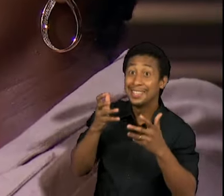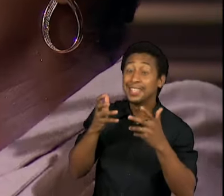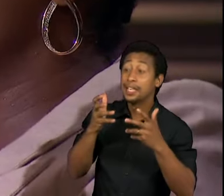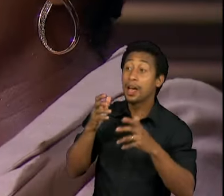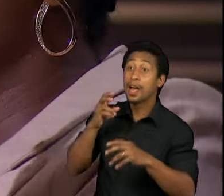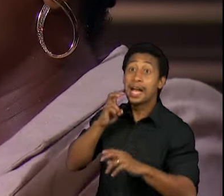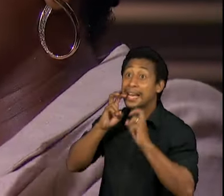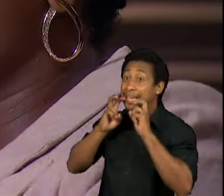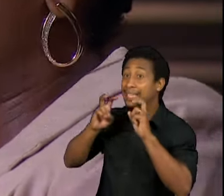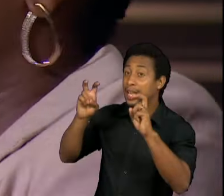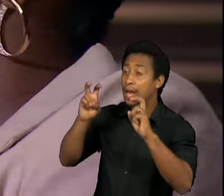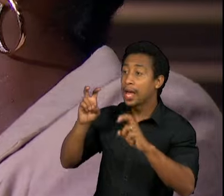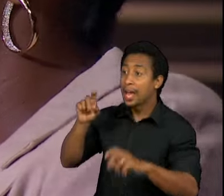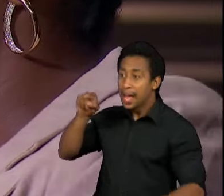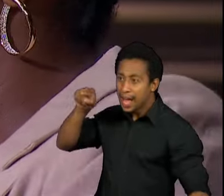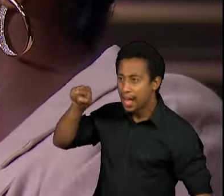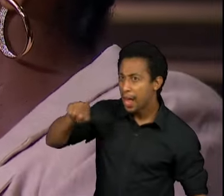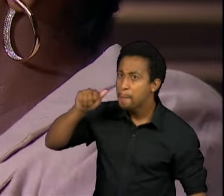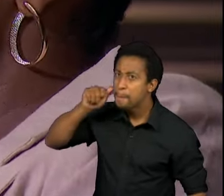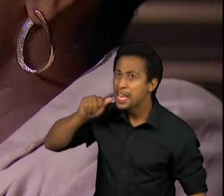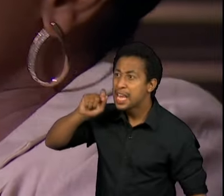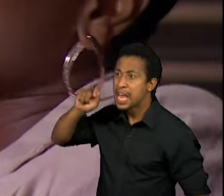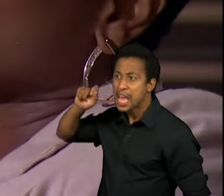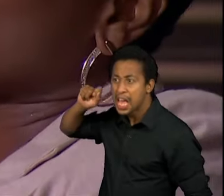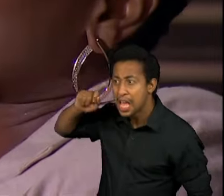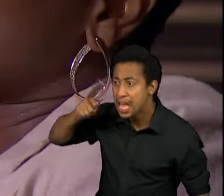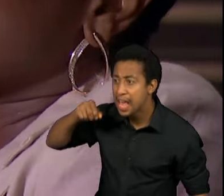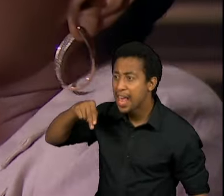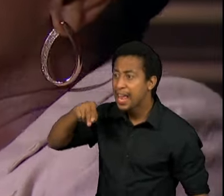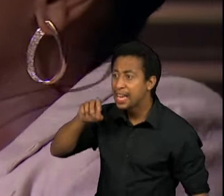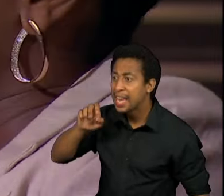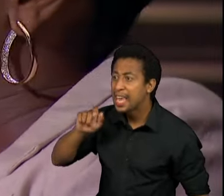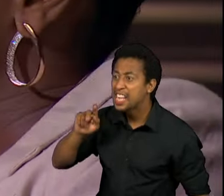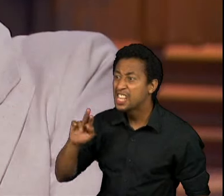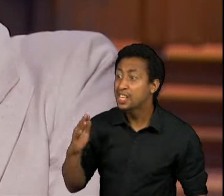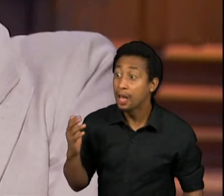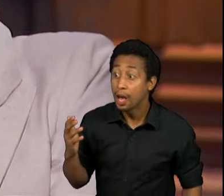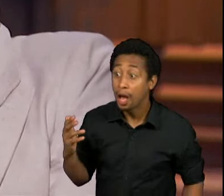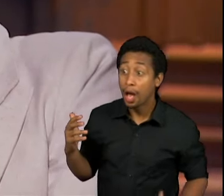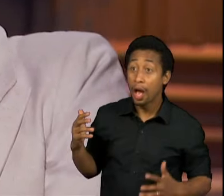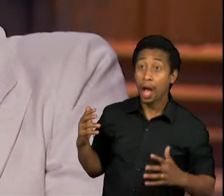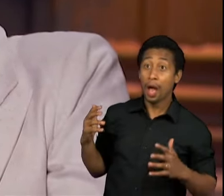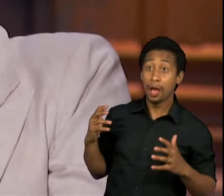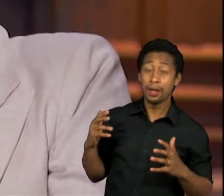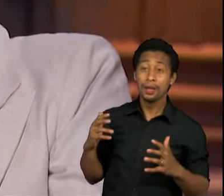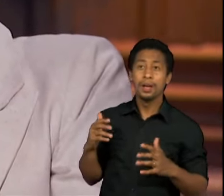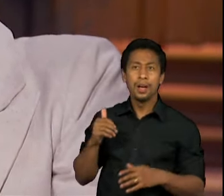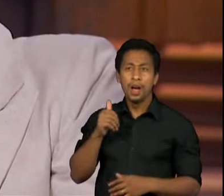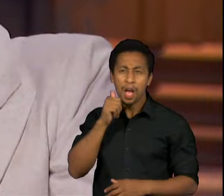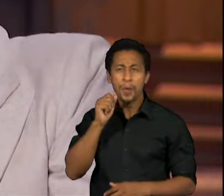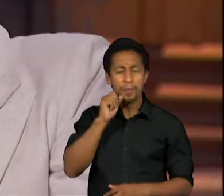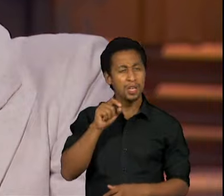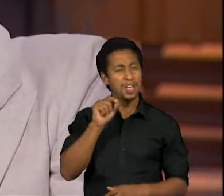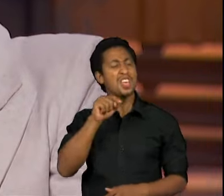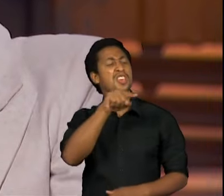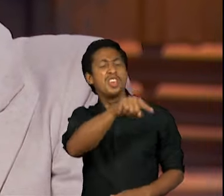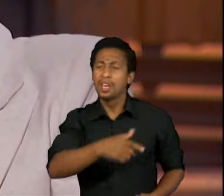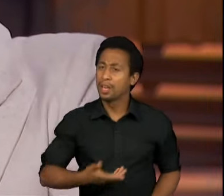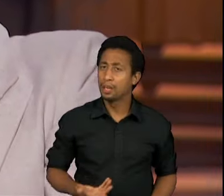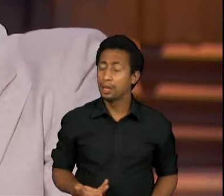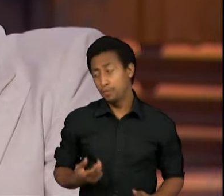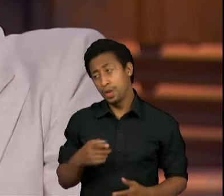ele parou ele viu uma terceira minha mãe perguntou onde é que que está filha assim moleque o inferno ele xinga a gente todo dia fazer uma rodinha